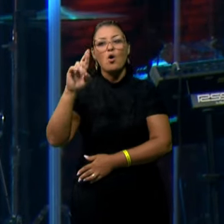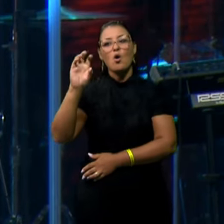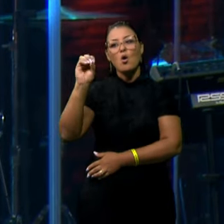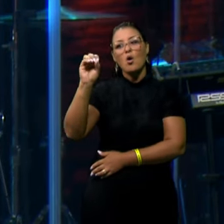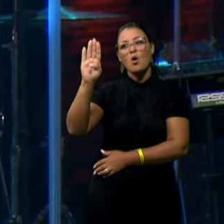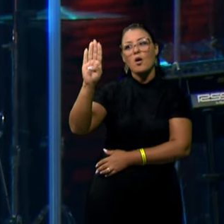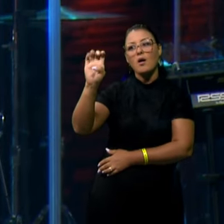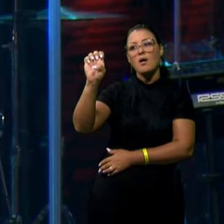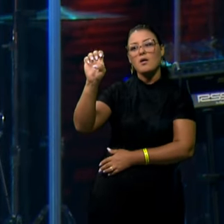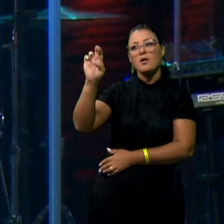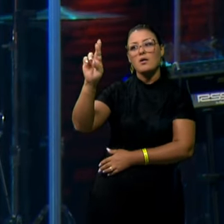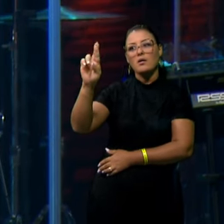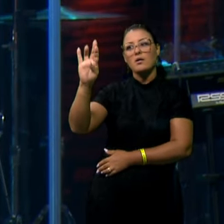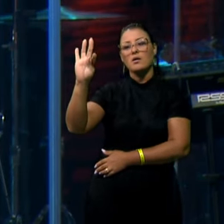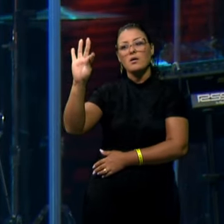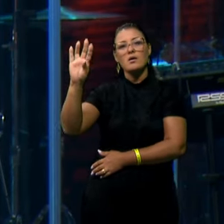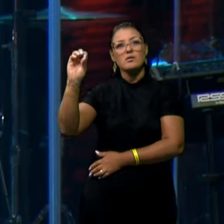Fabinho